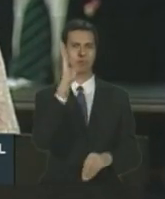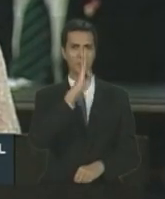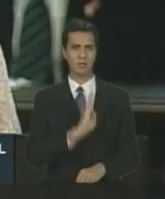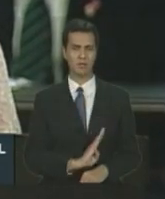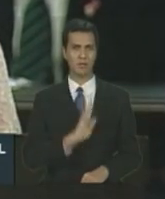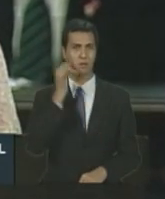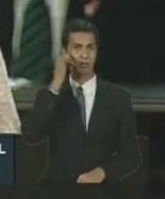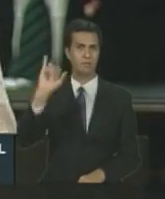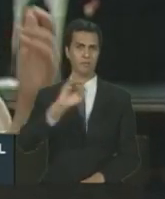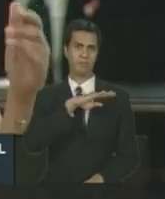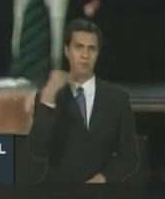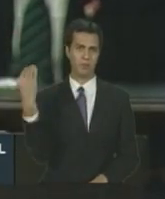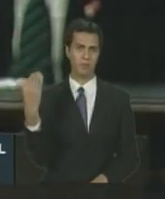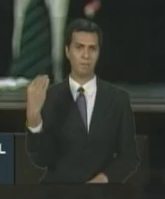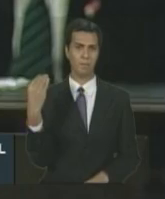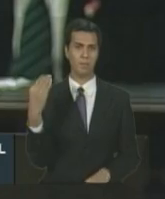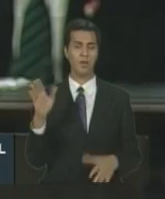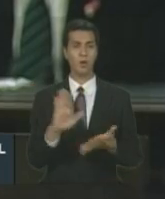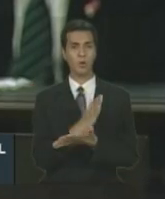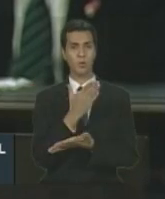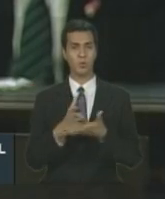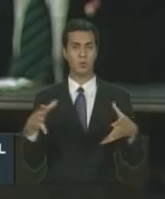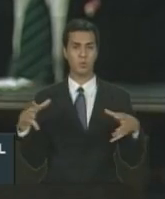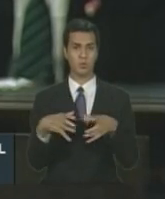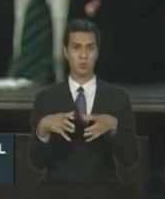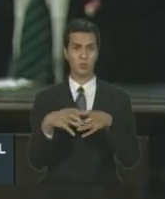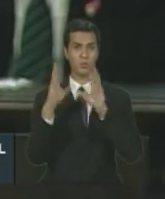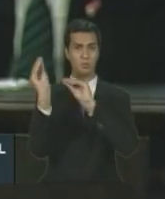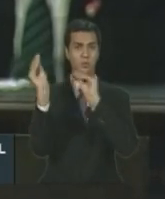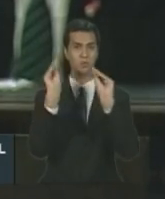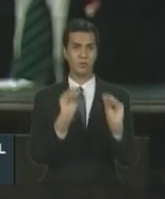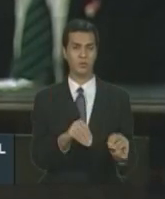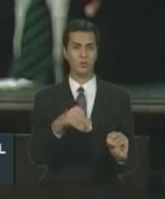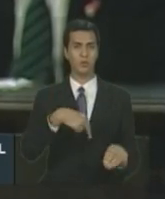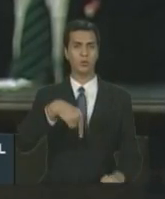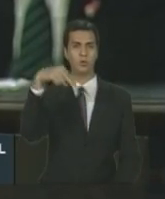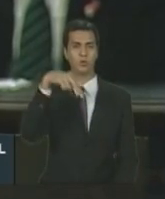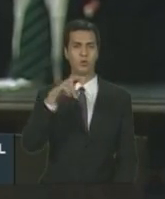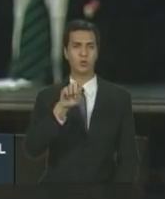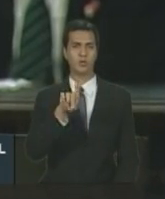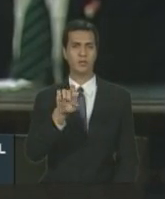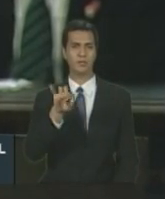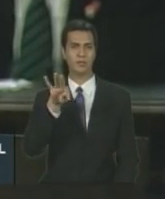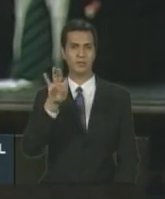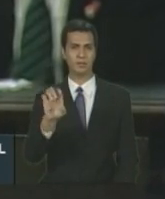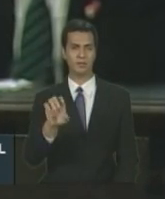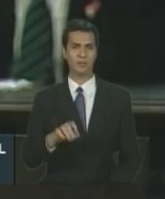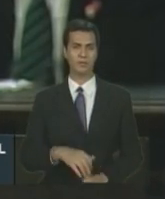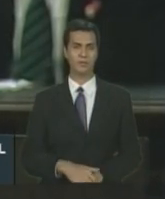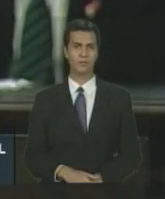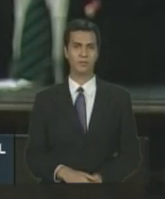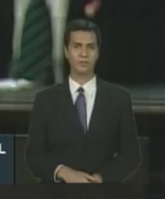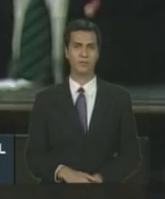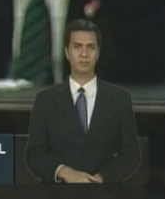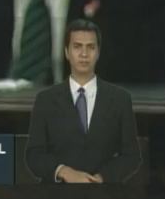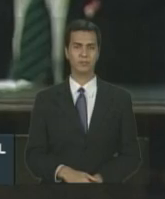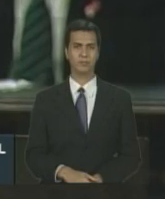colônias vieram para o Nordeste, nesse movimento mais recente.